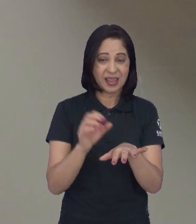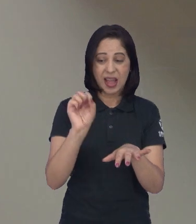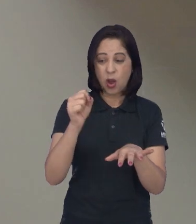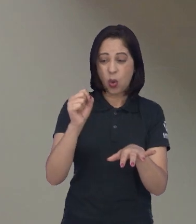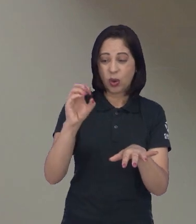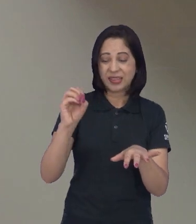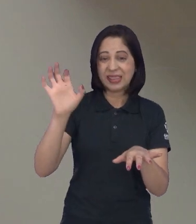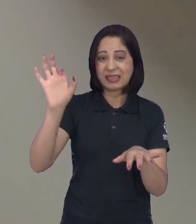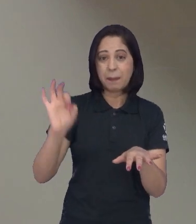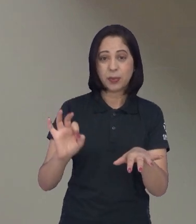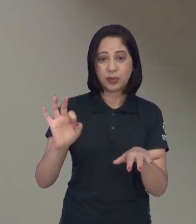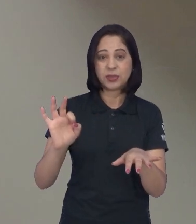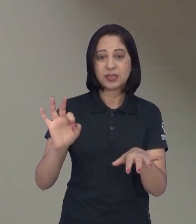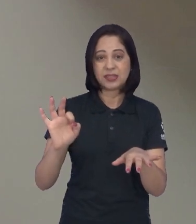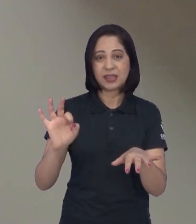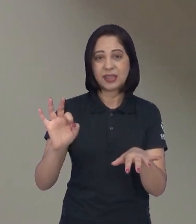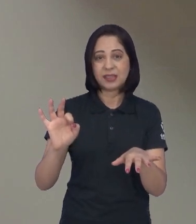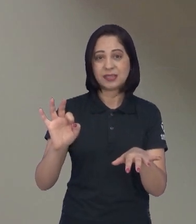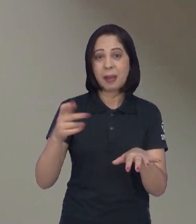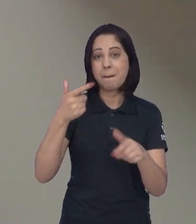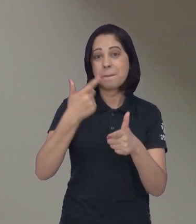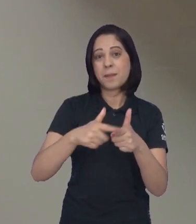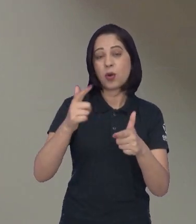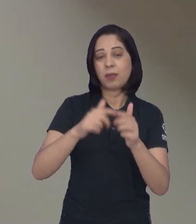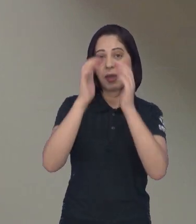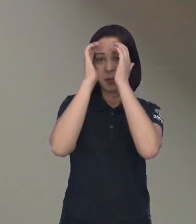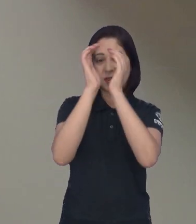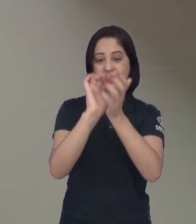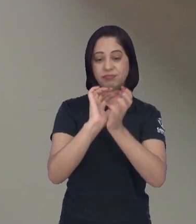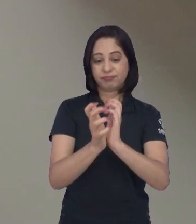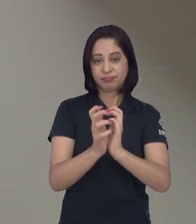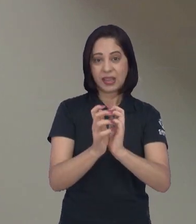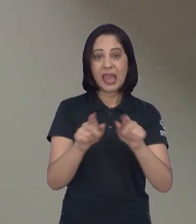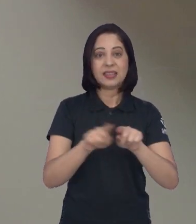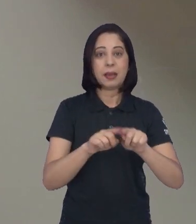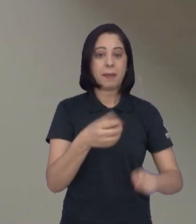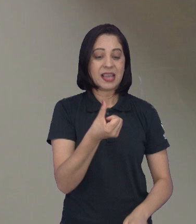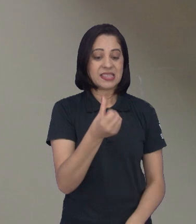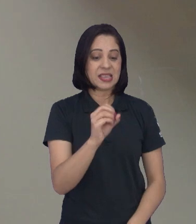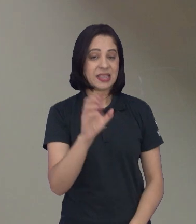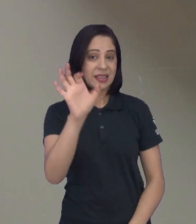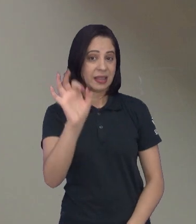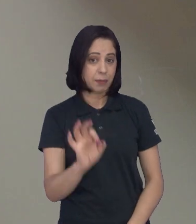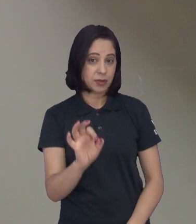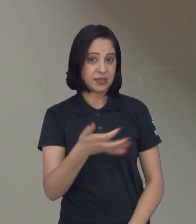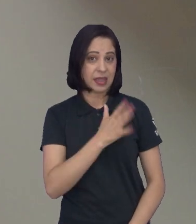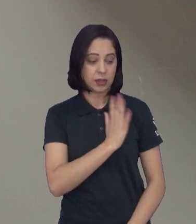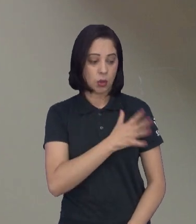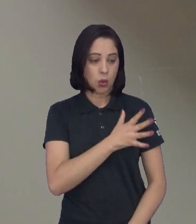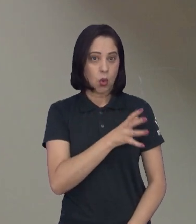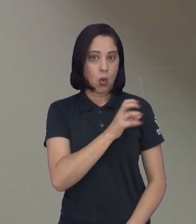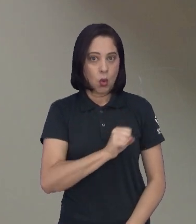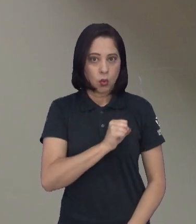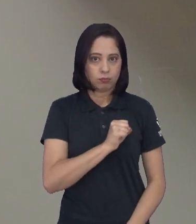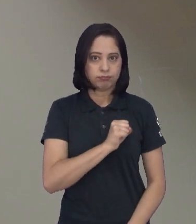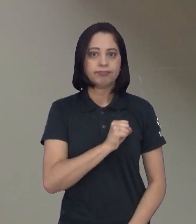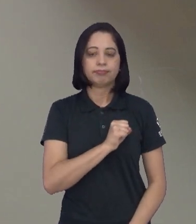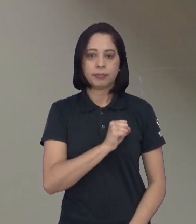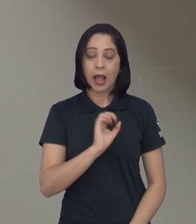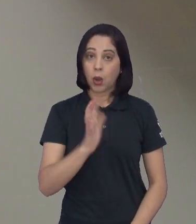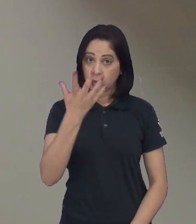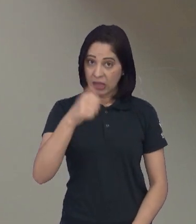80% dos casos de derrame e 60% dos casos de ataques cardíacos no nosso